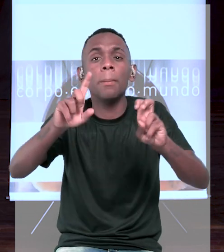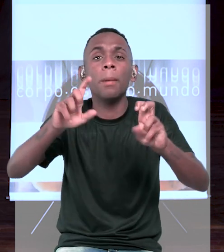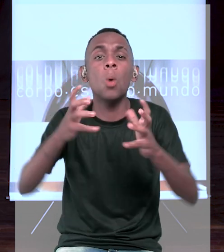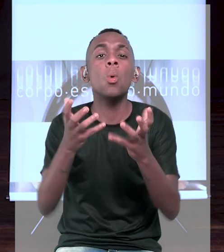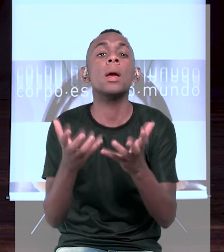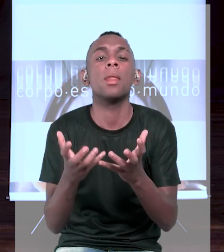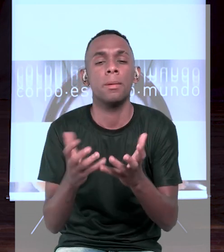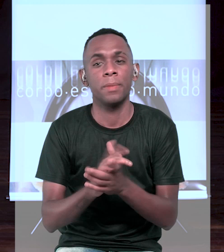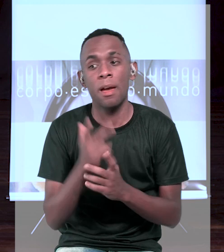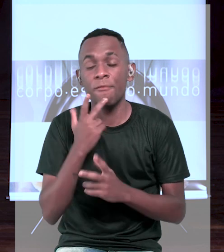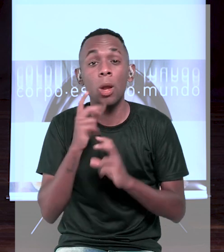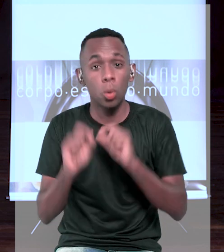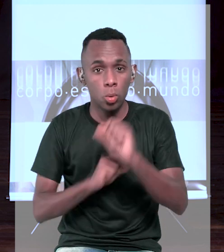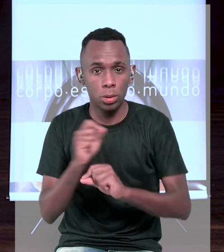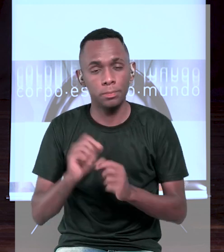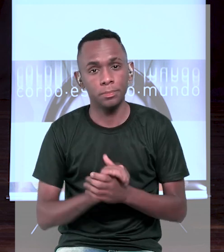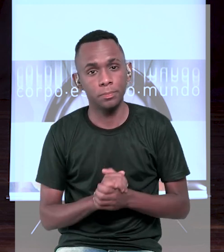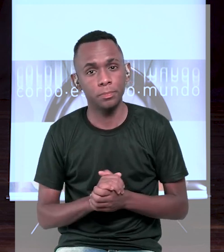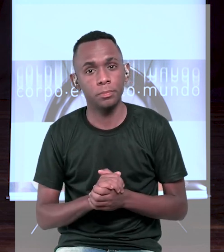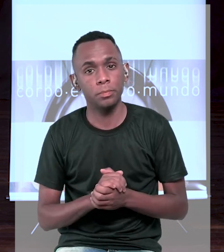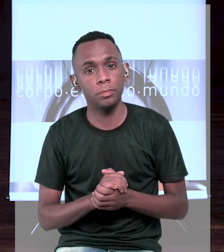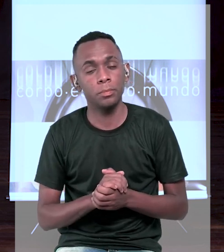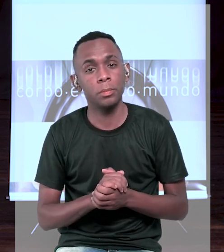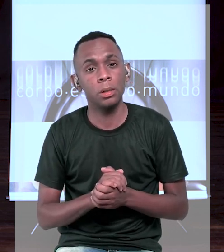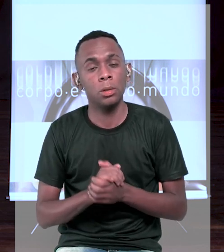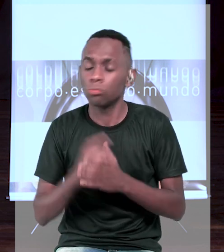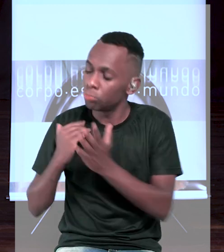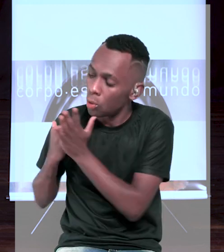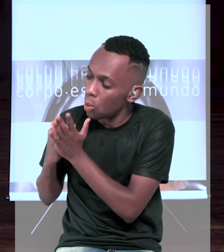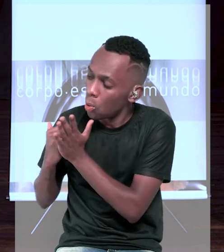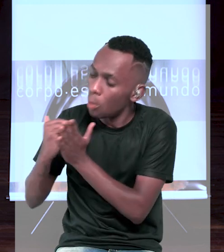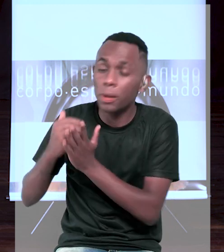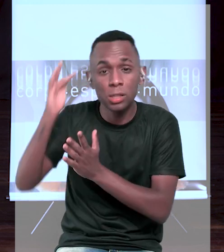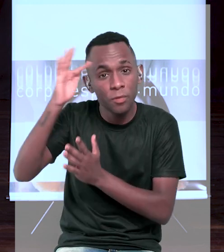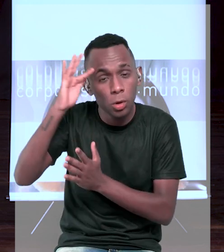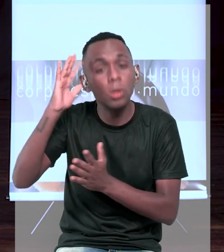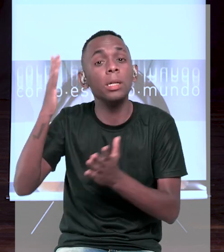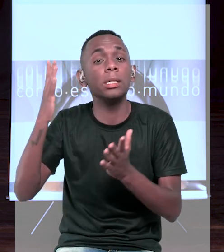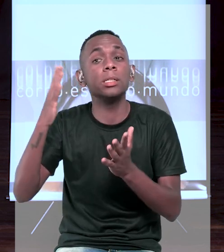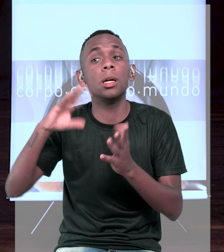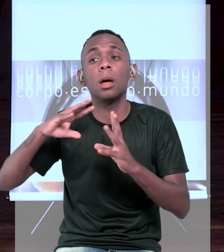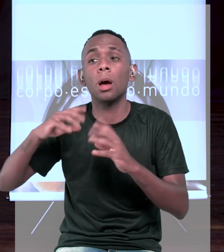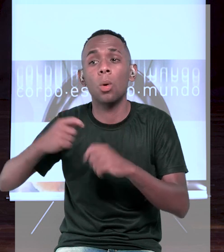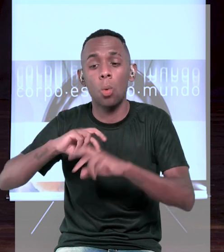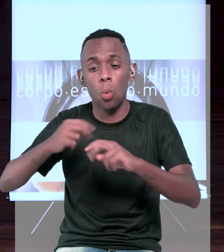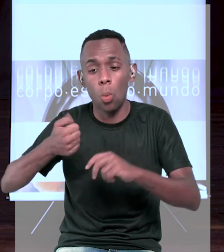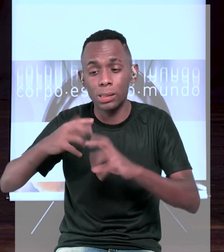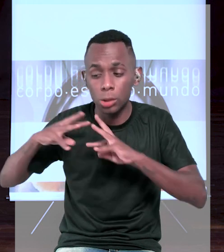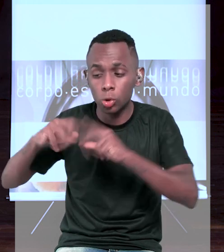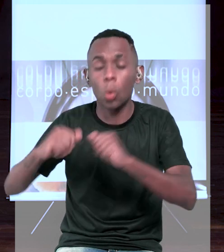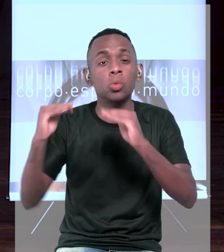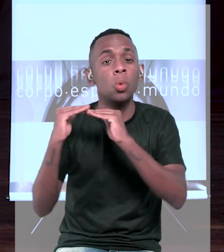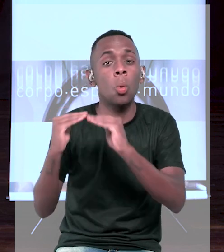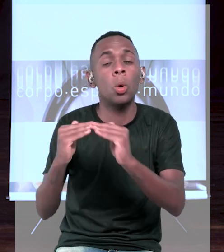Vejam o que ela diz. De Parmênides até o fim da filosofia, todos os pensadores concordaram em que, para lidar com esses